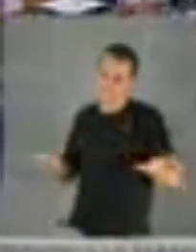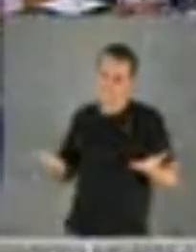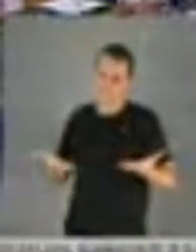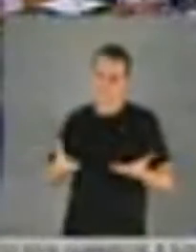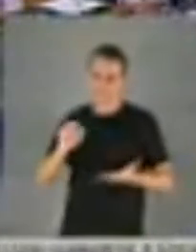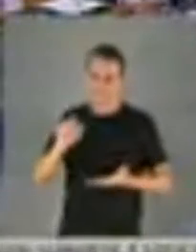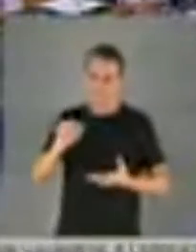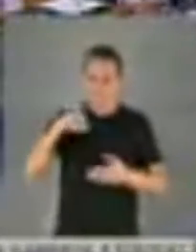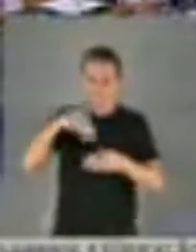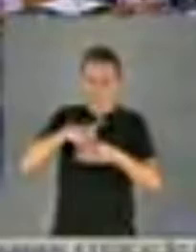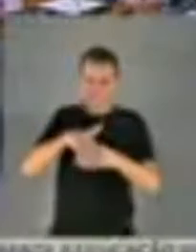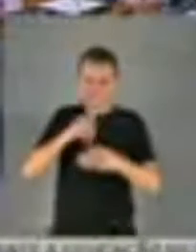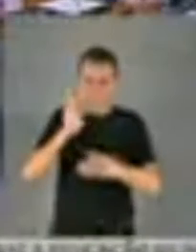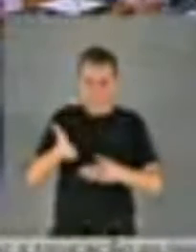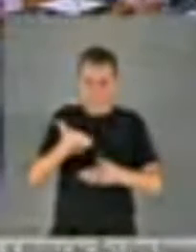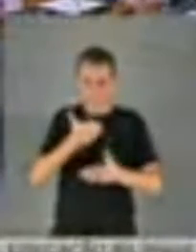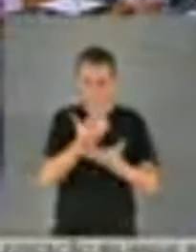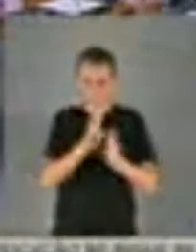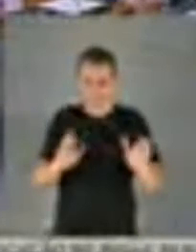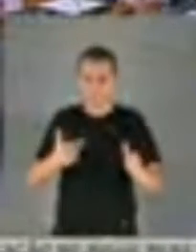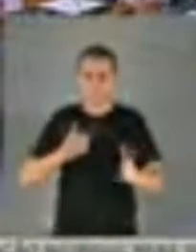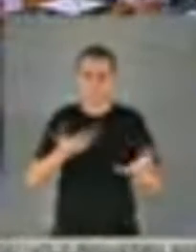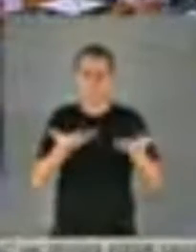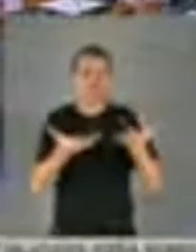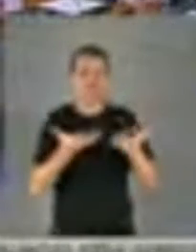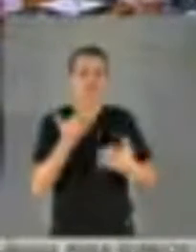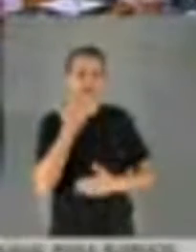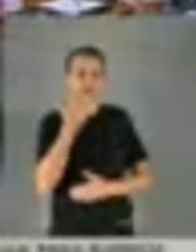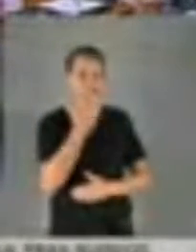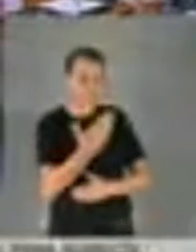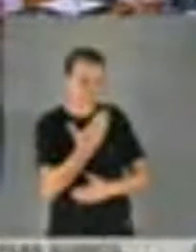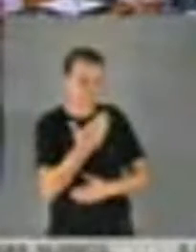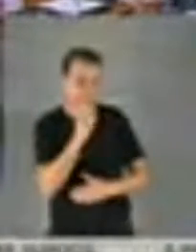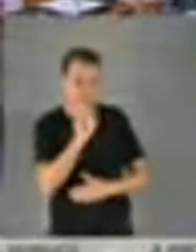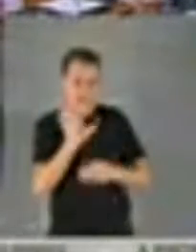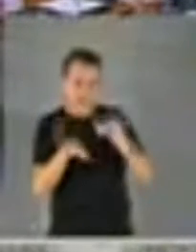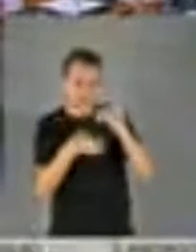governadores ainda? Já acabou. Então eu queria fazer um pedido também para o senhor. Pois não.